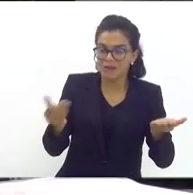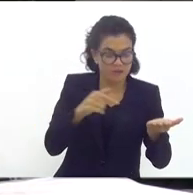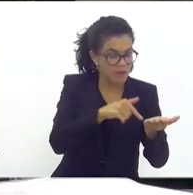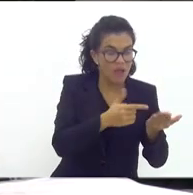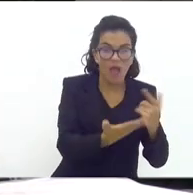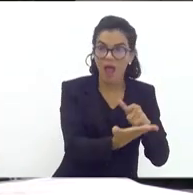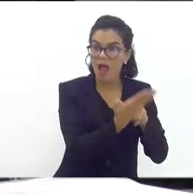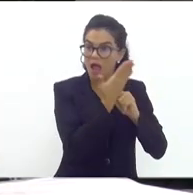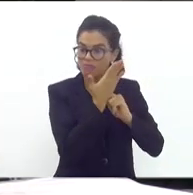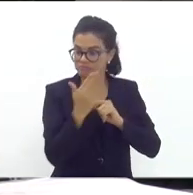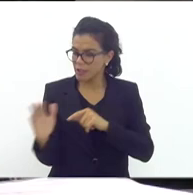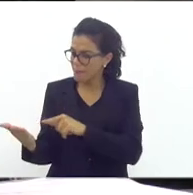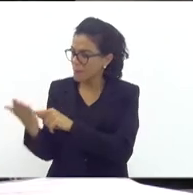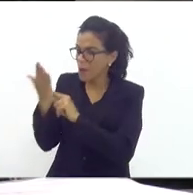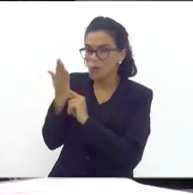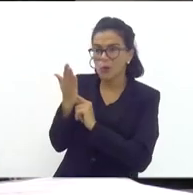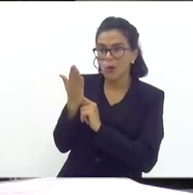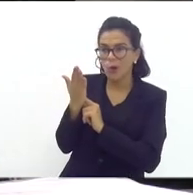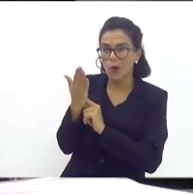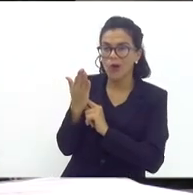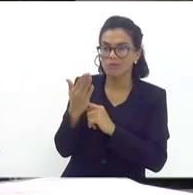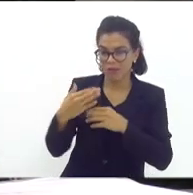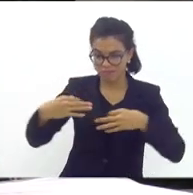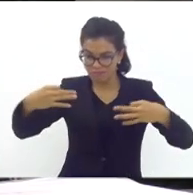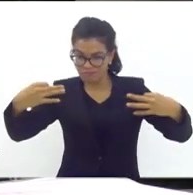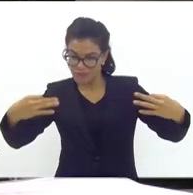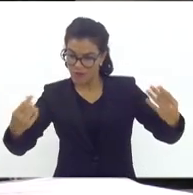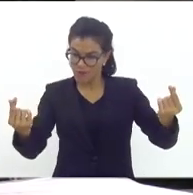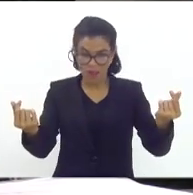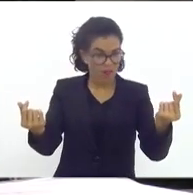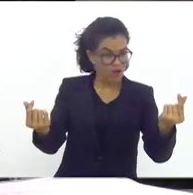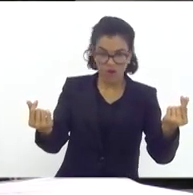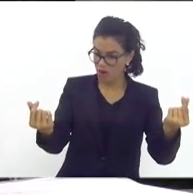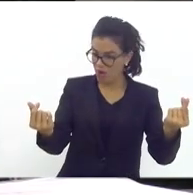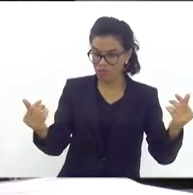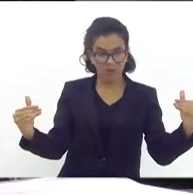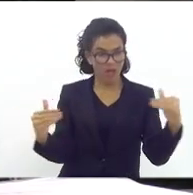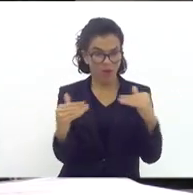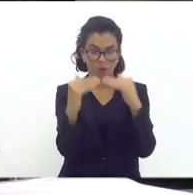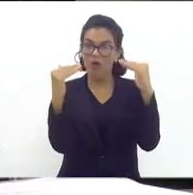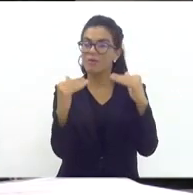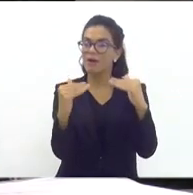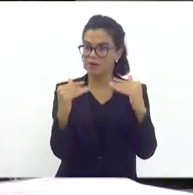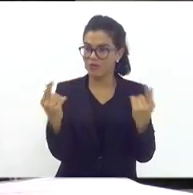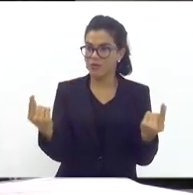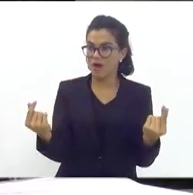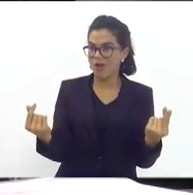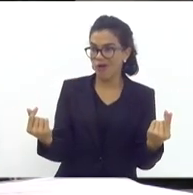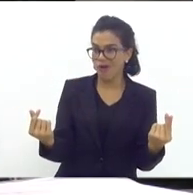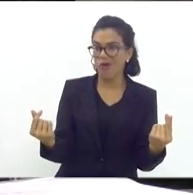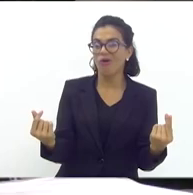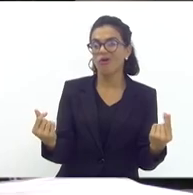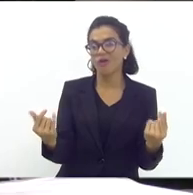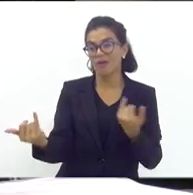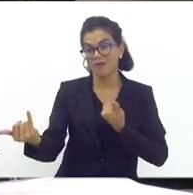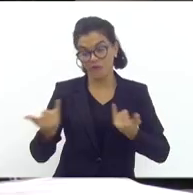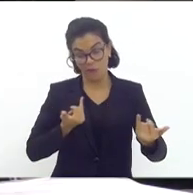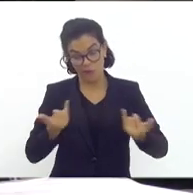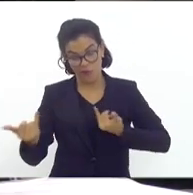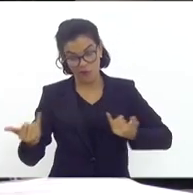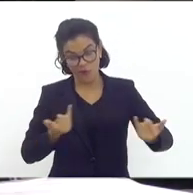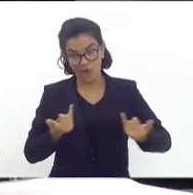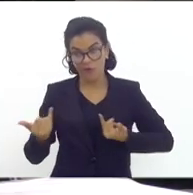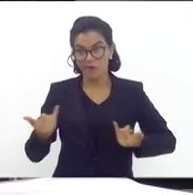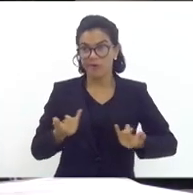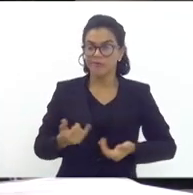apresentados pela gente pela concessionária vai identificar se os valores ali são compatíveis com os valores efetivamente informados nos balanço